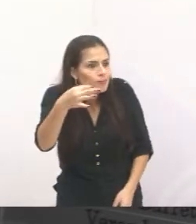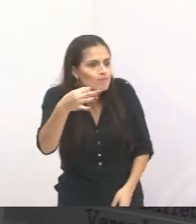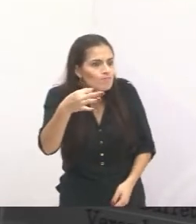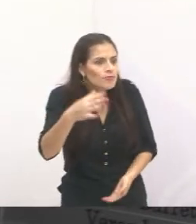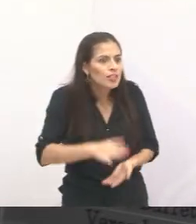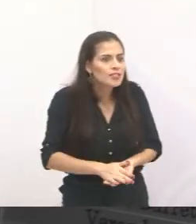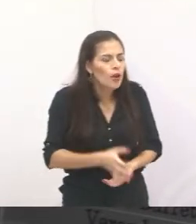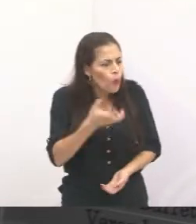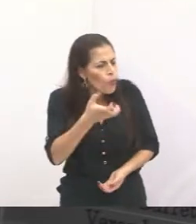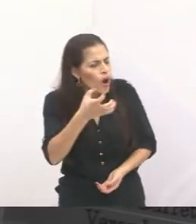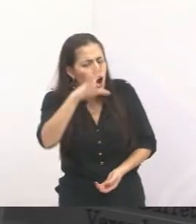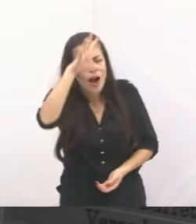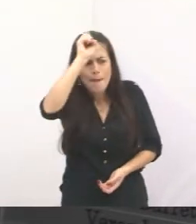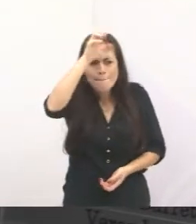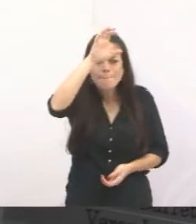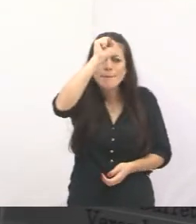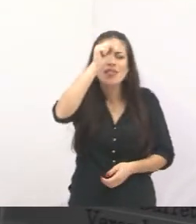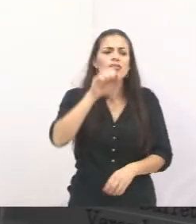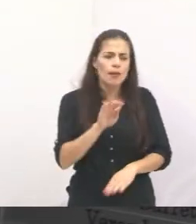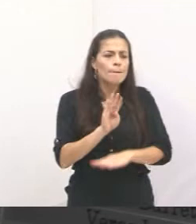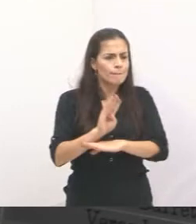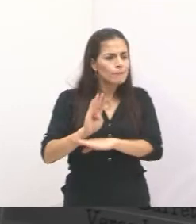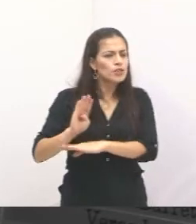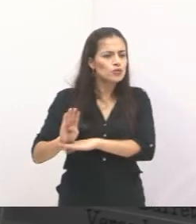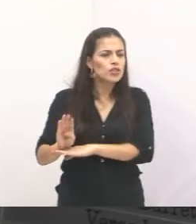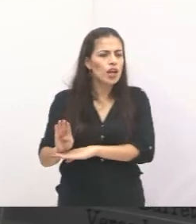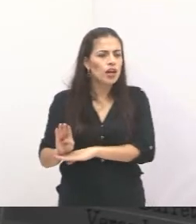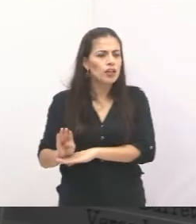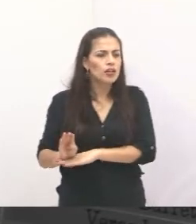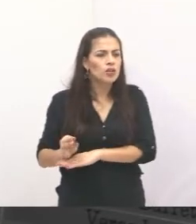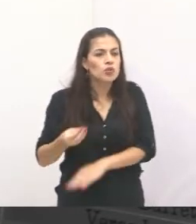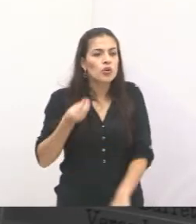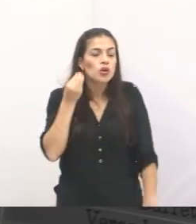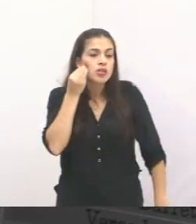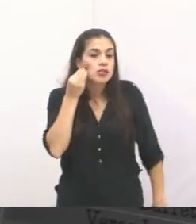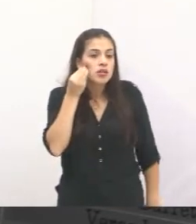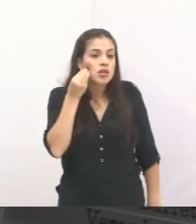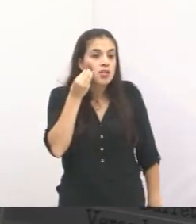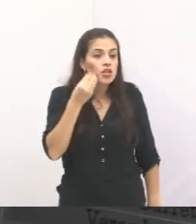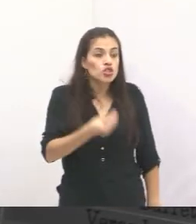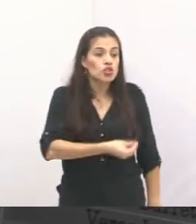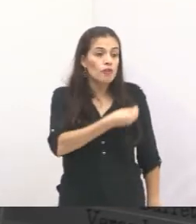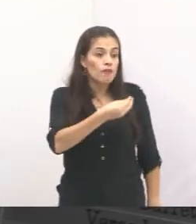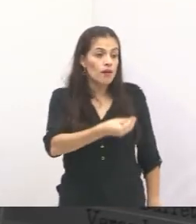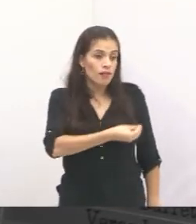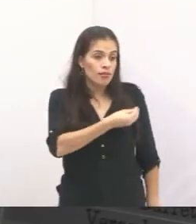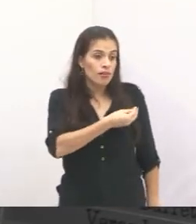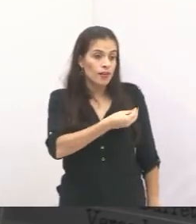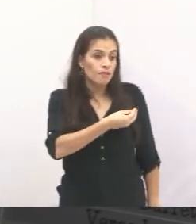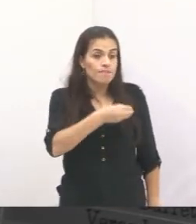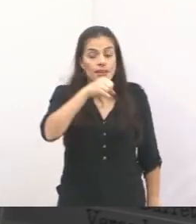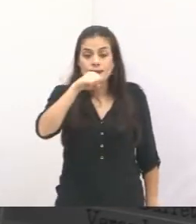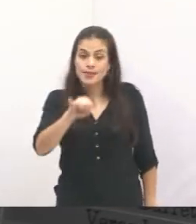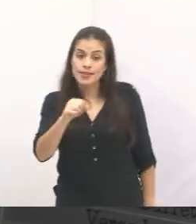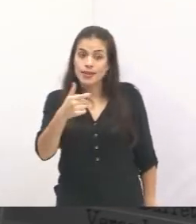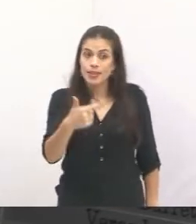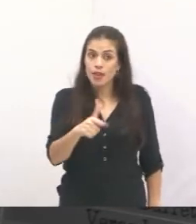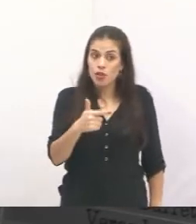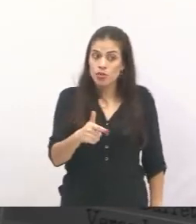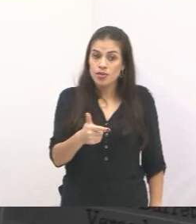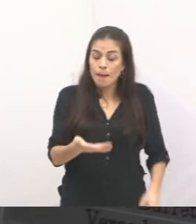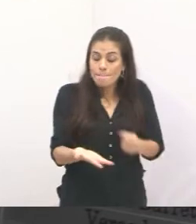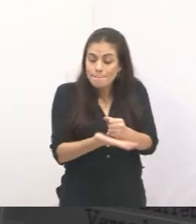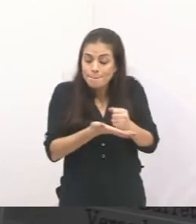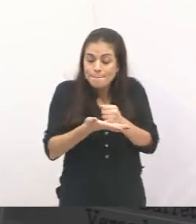eu fico querendo aprender para ajudar, de alguma forma, com a experiência de vida, porque se você não tem um embasamento técnico, você